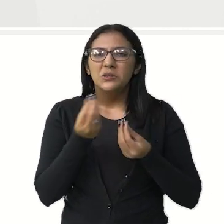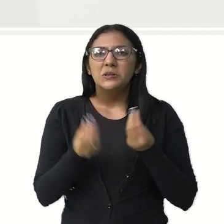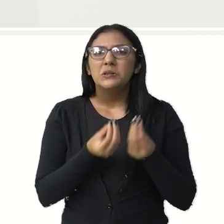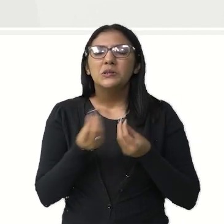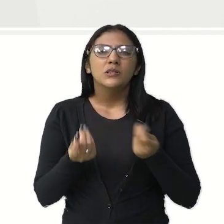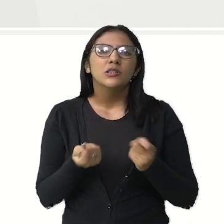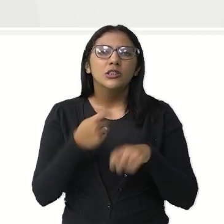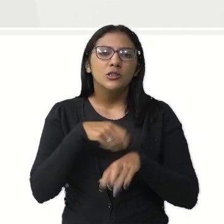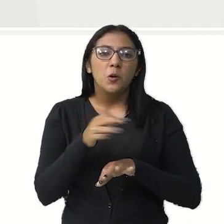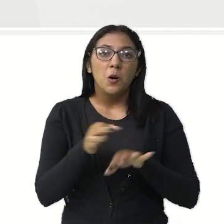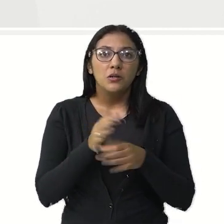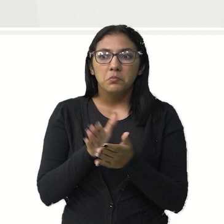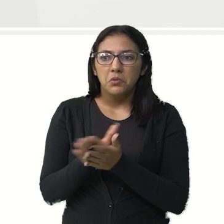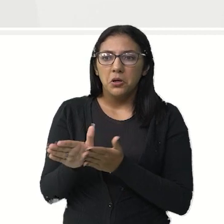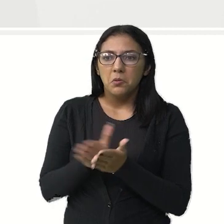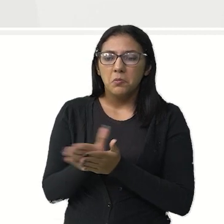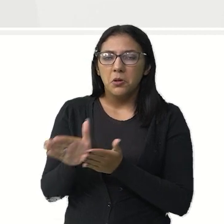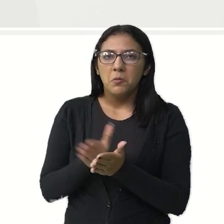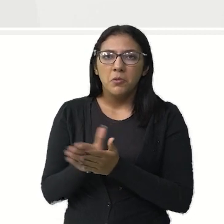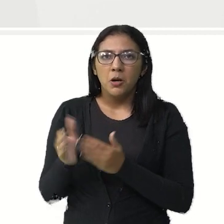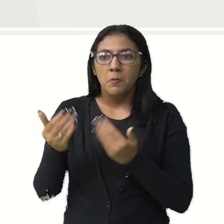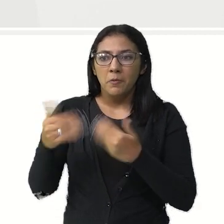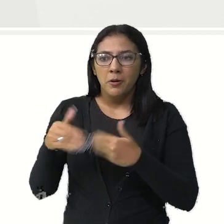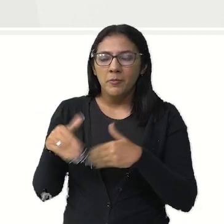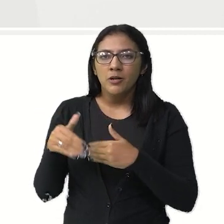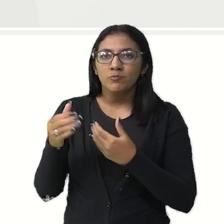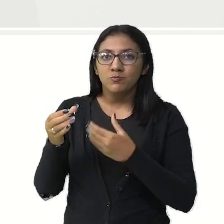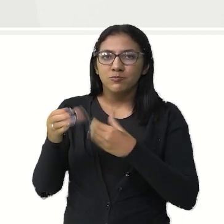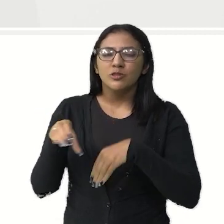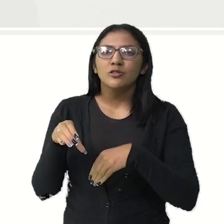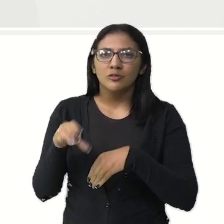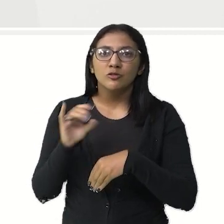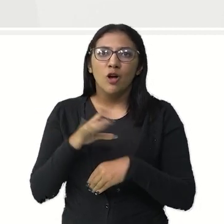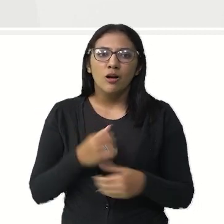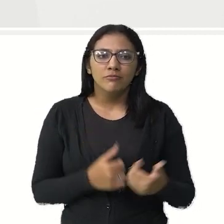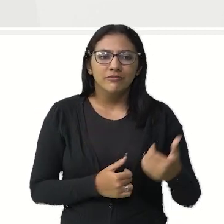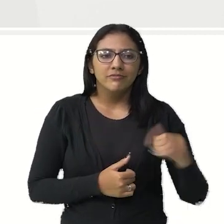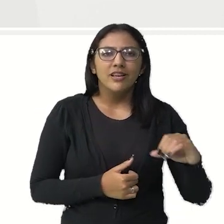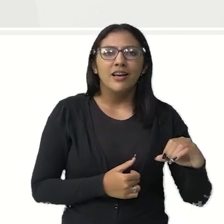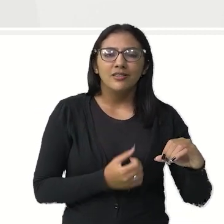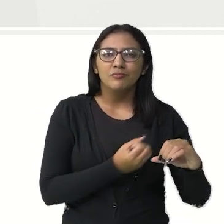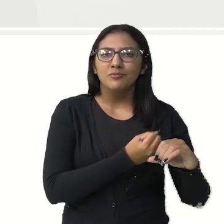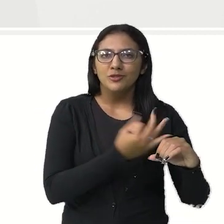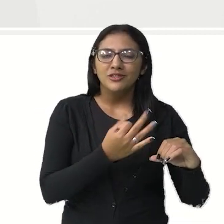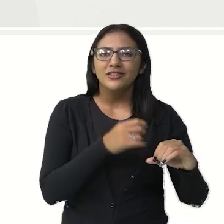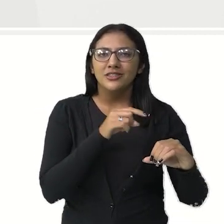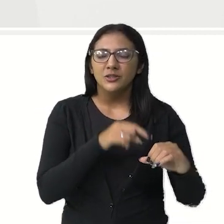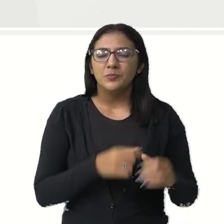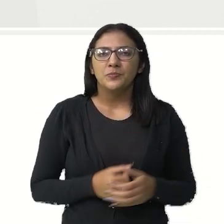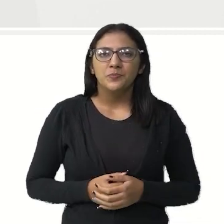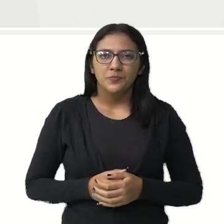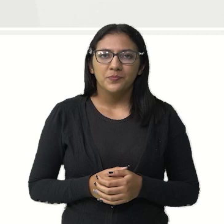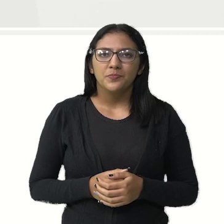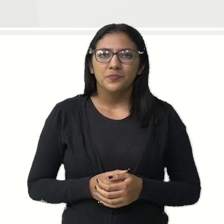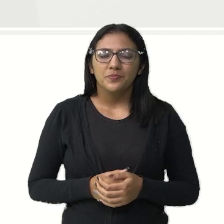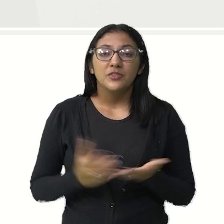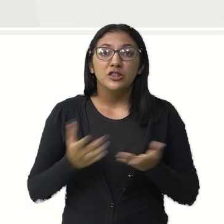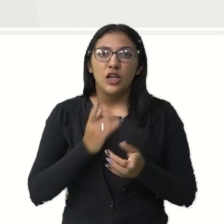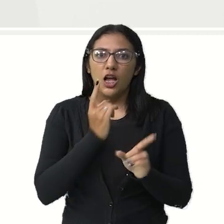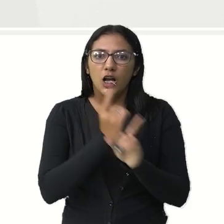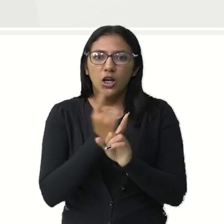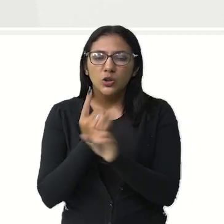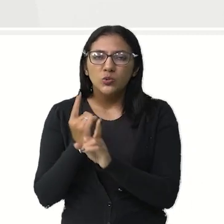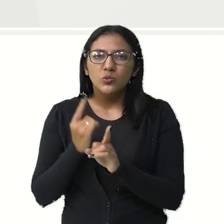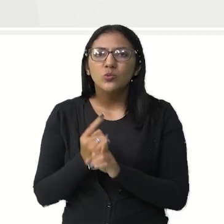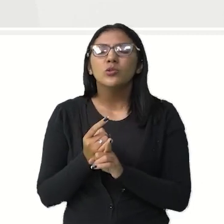serão impressos aí todas as provas do concurso com apenas 10 impressoras, tá? Então, agora que a gente estabeleceu